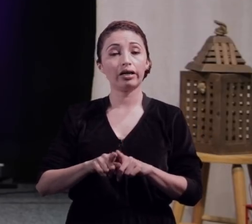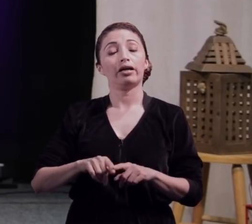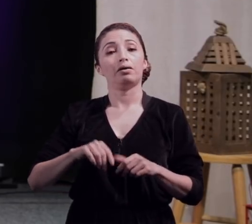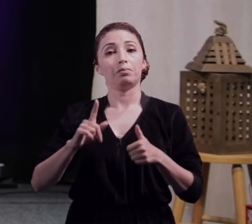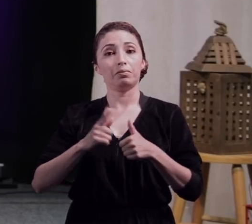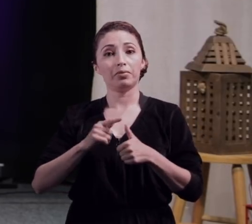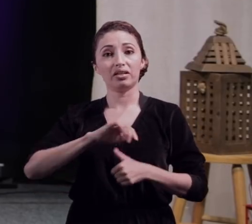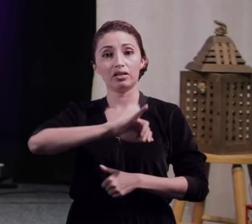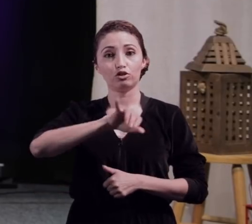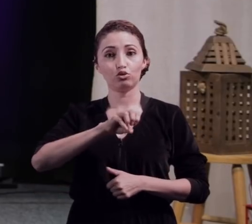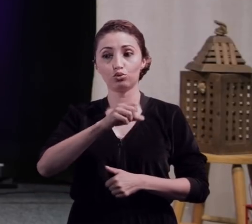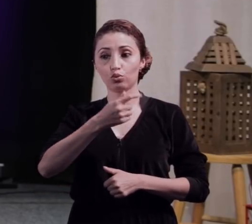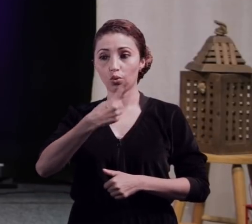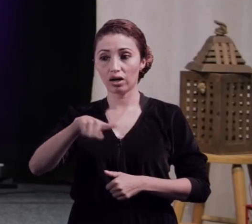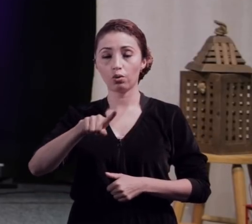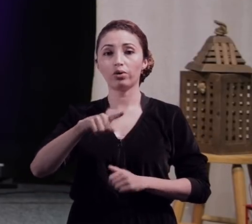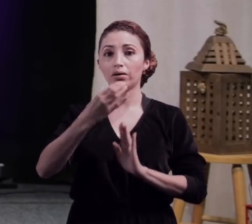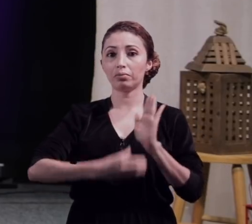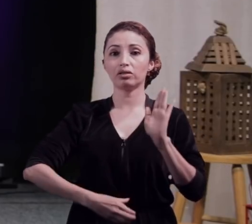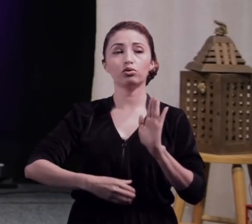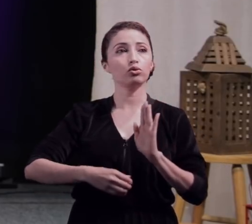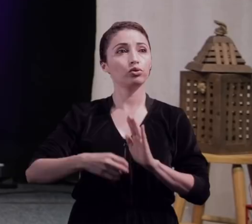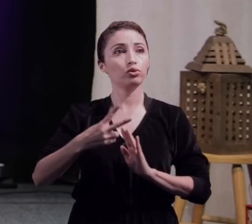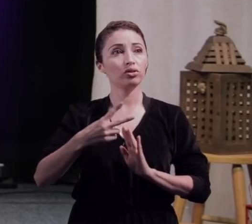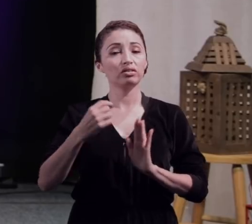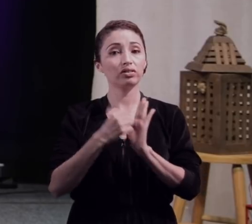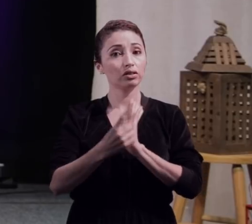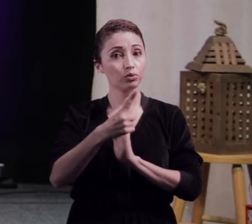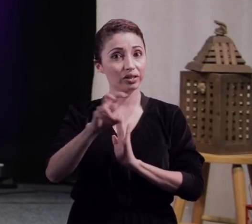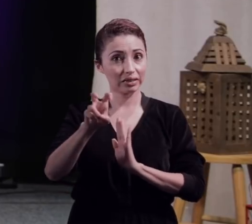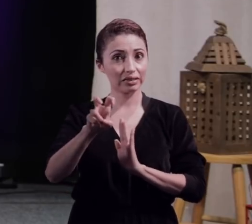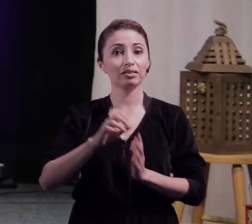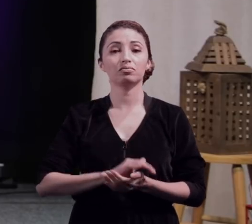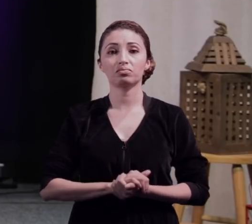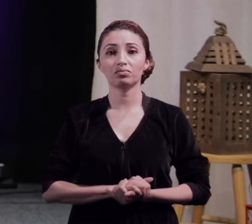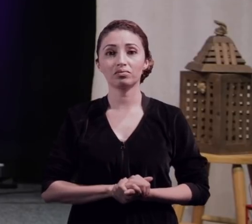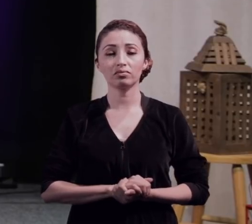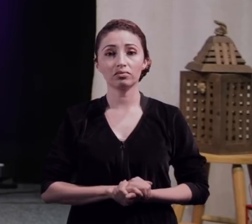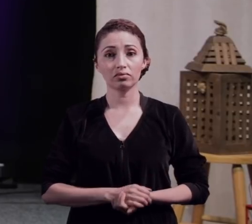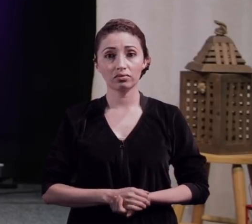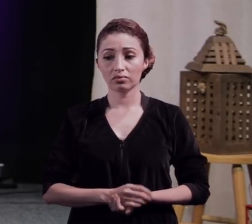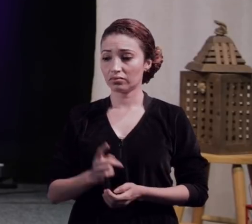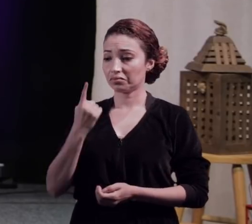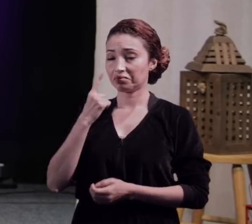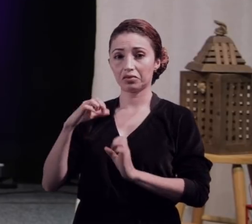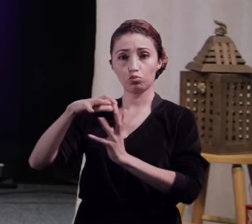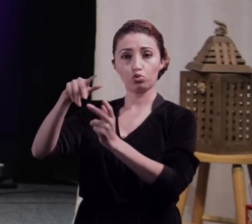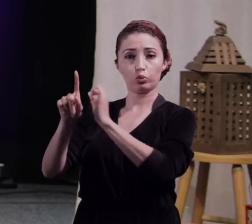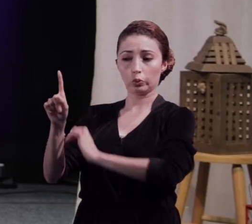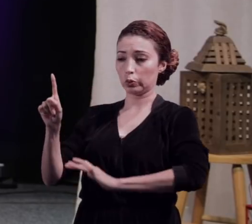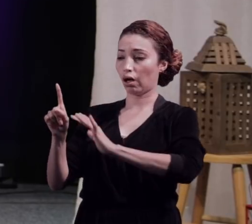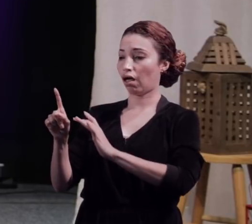em 1 João, capítulo 2, versículo 15, 16 ali. O que ele fala?